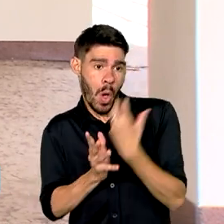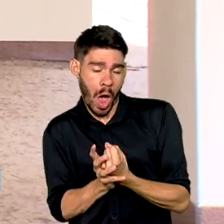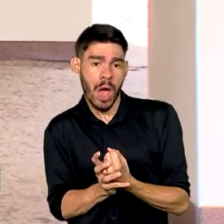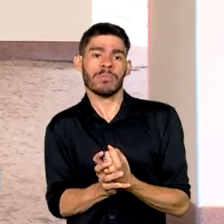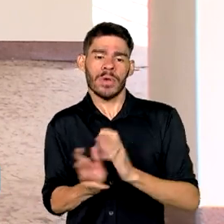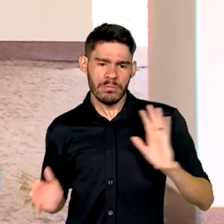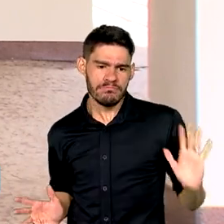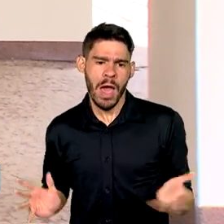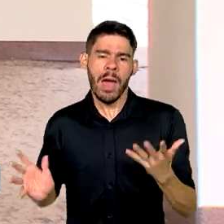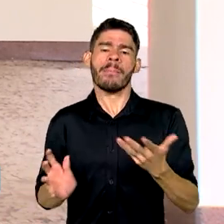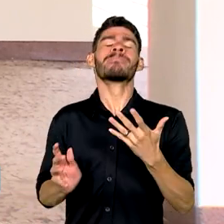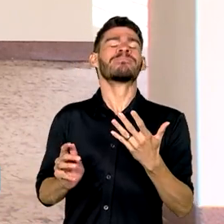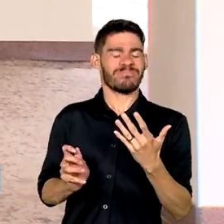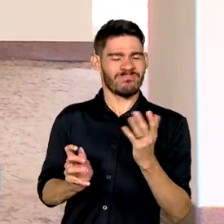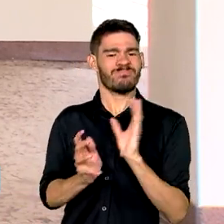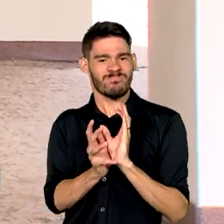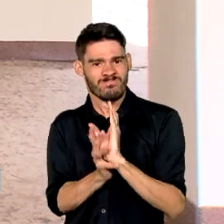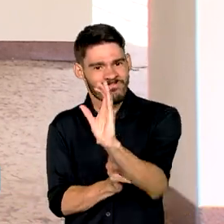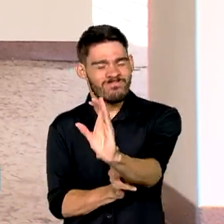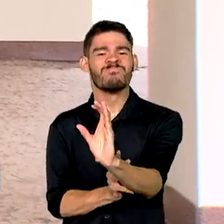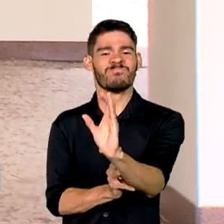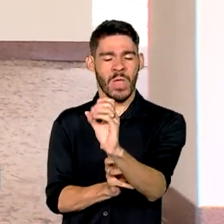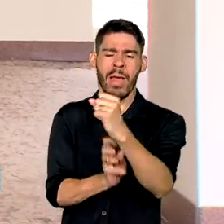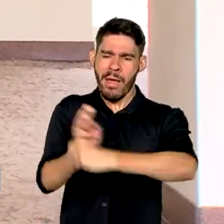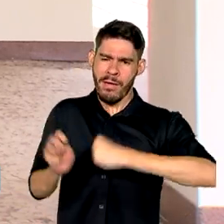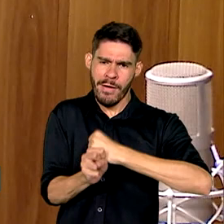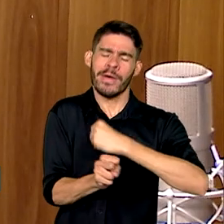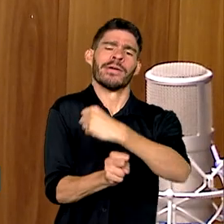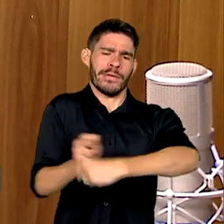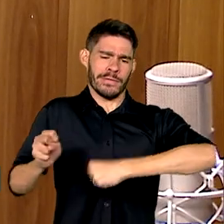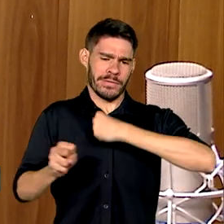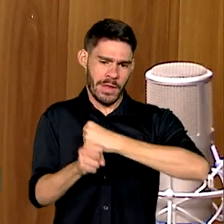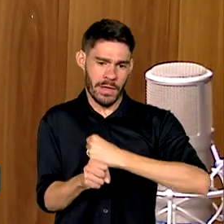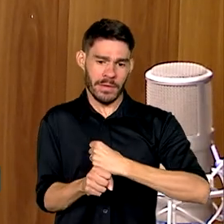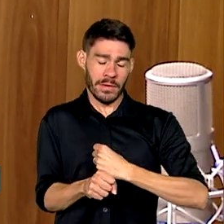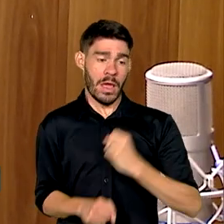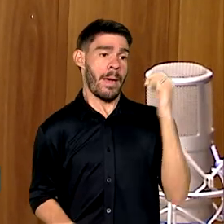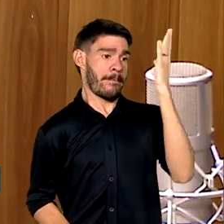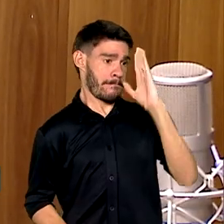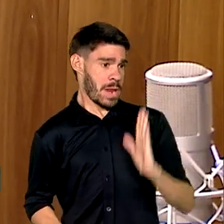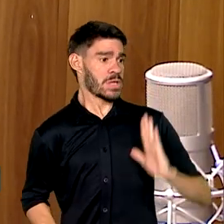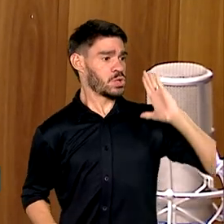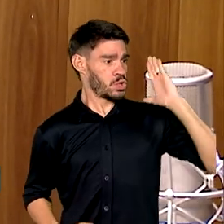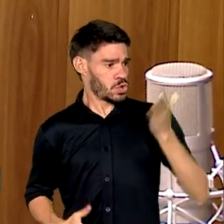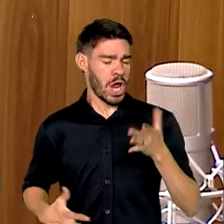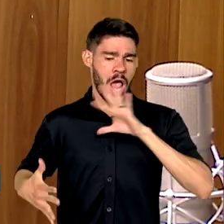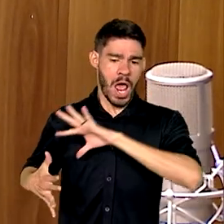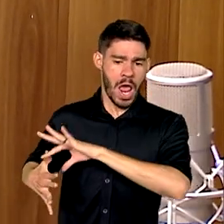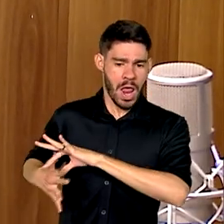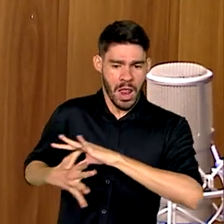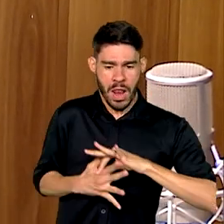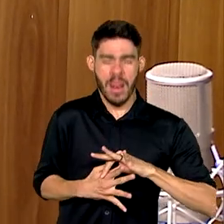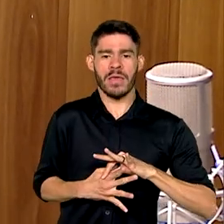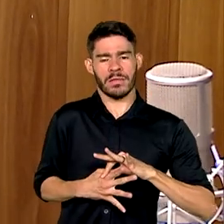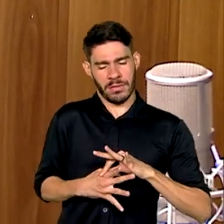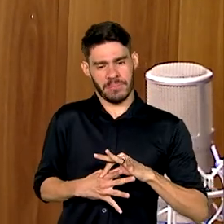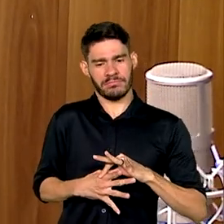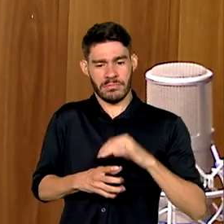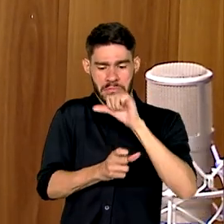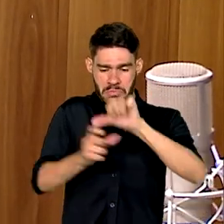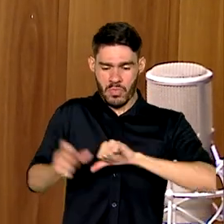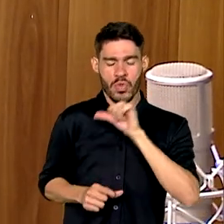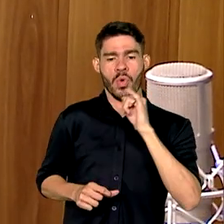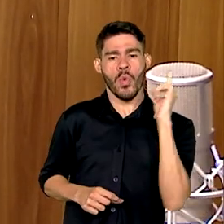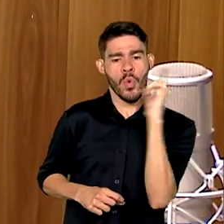impulsionaram o crescimento do investimento ano a ano. O Brasil já é o grande líder da transição energética